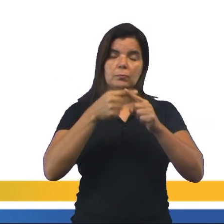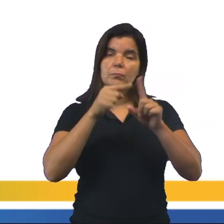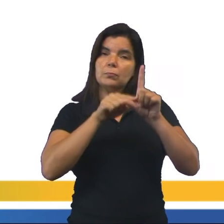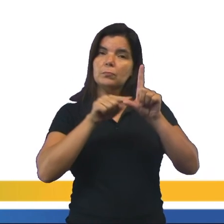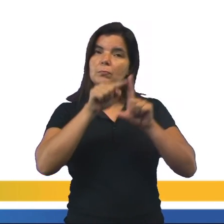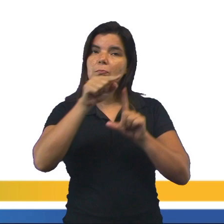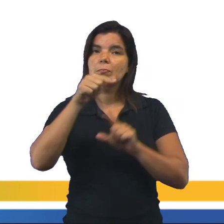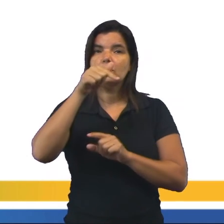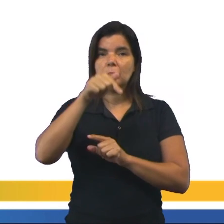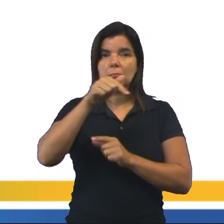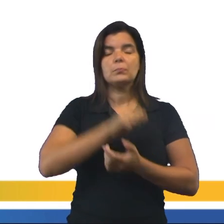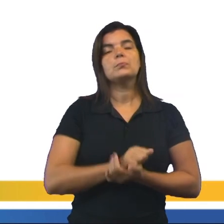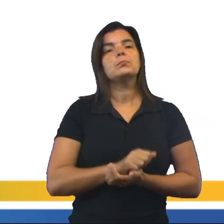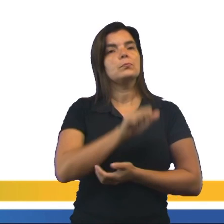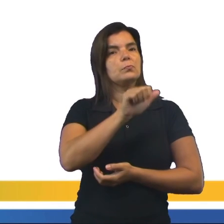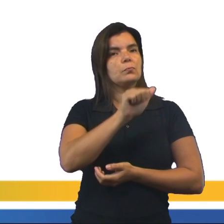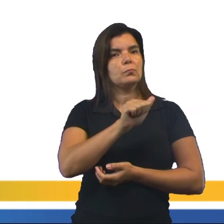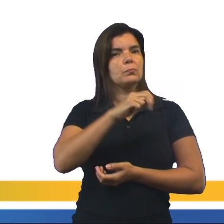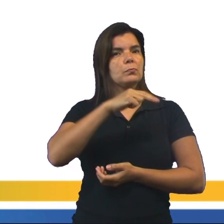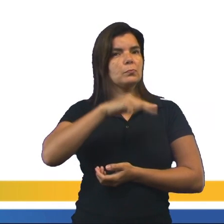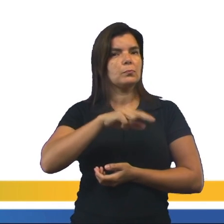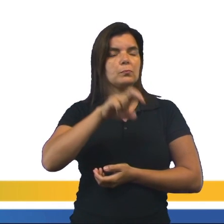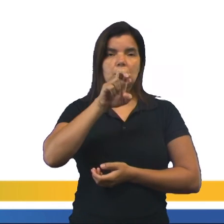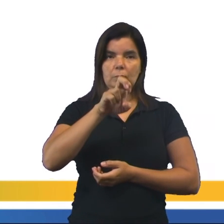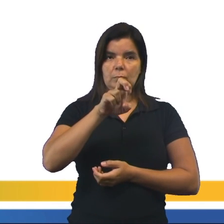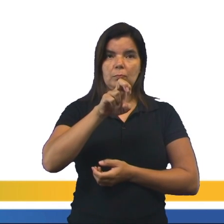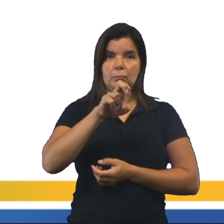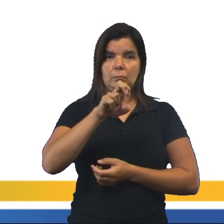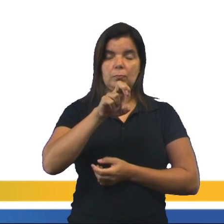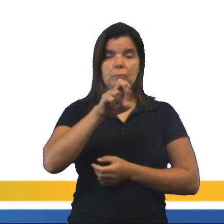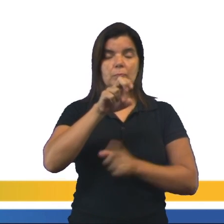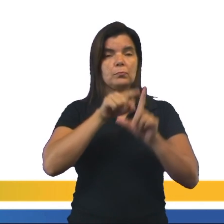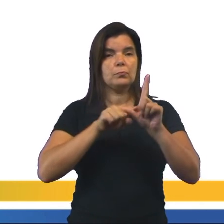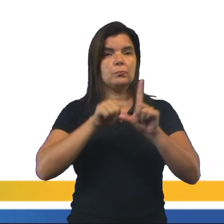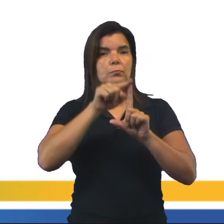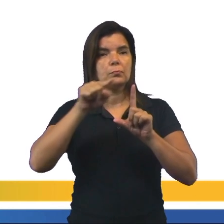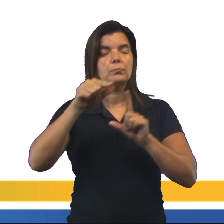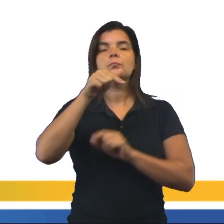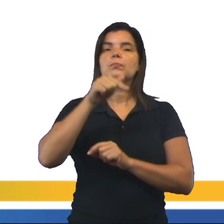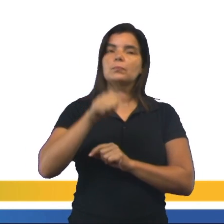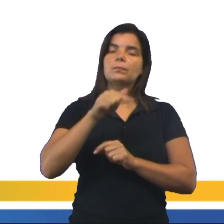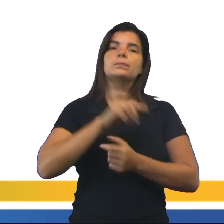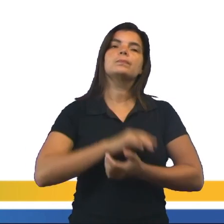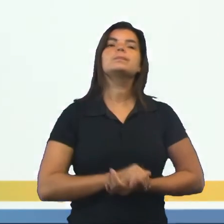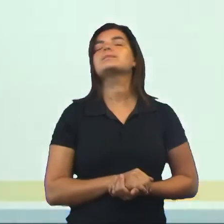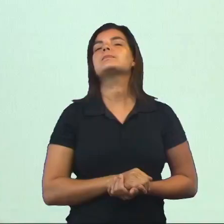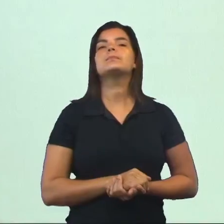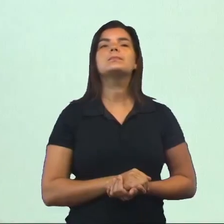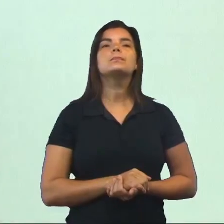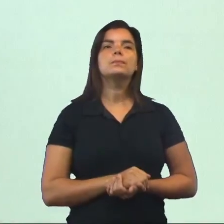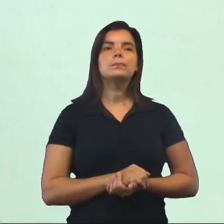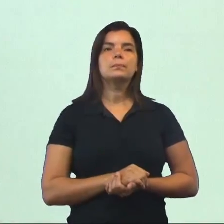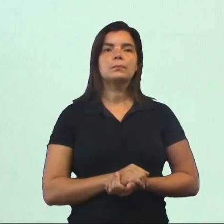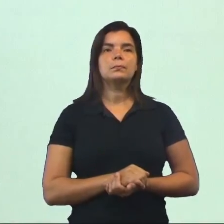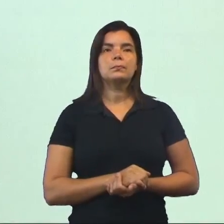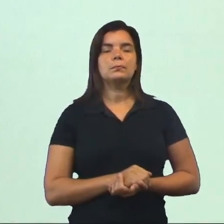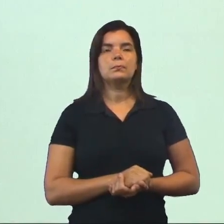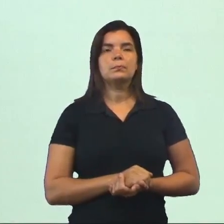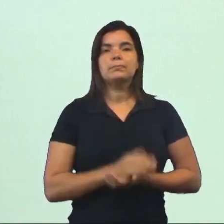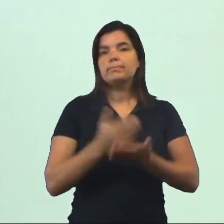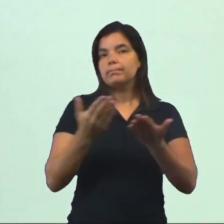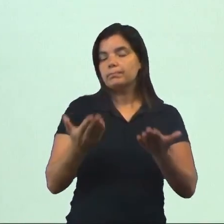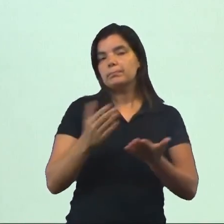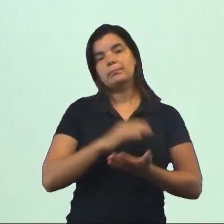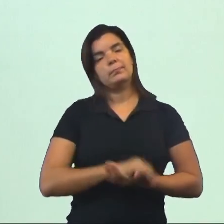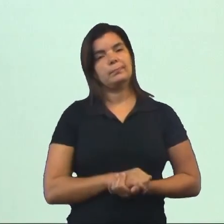de 7. Então, meu A aí é igual a 5 raiz de 7.